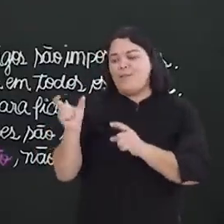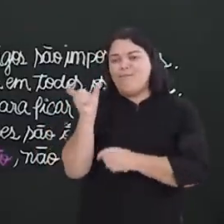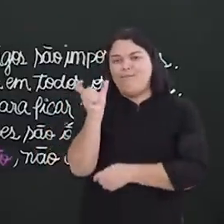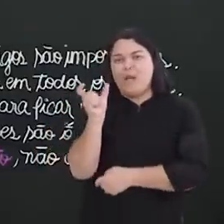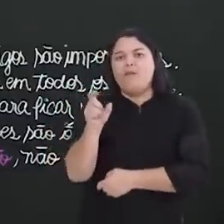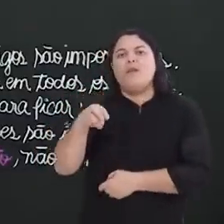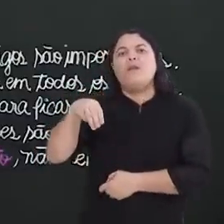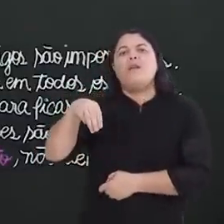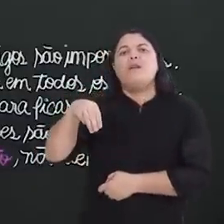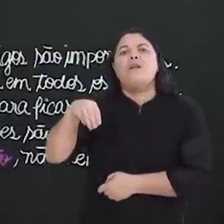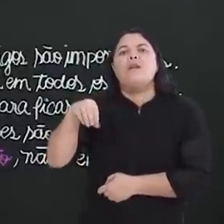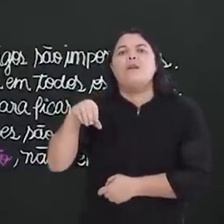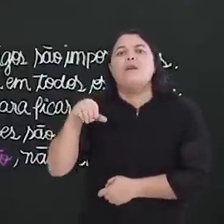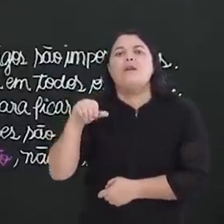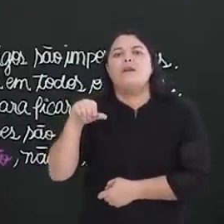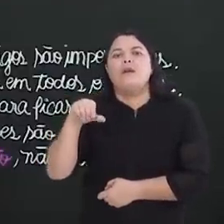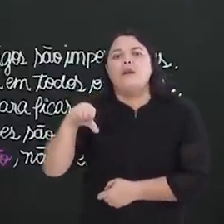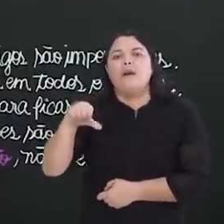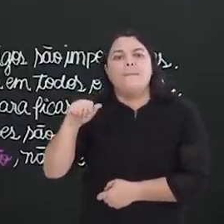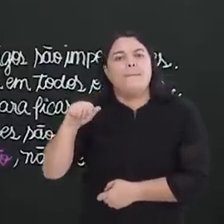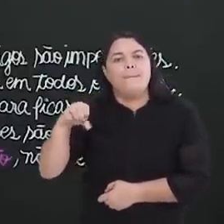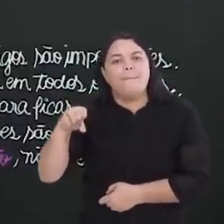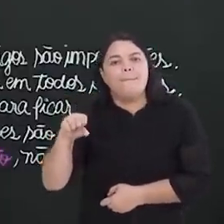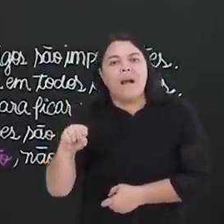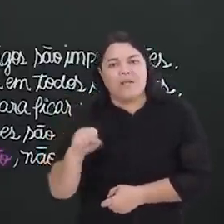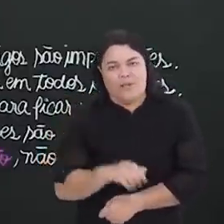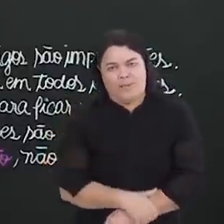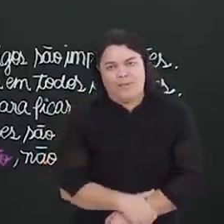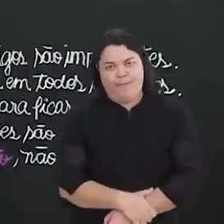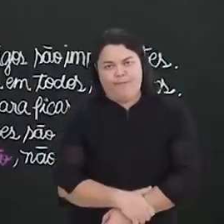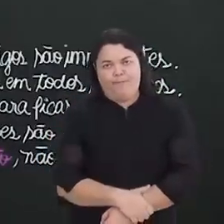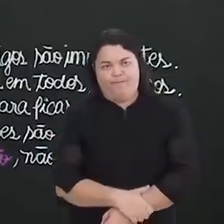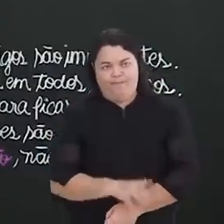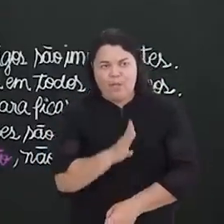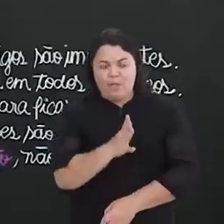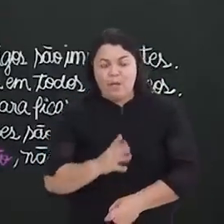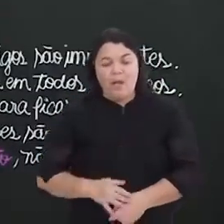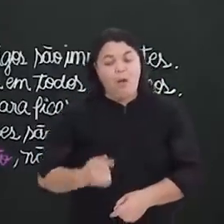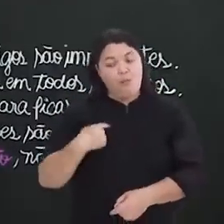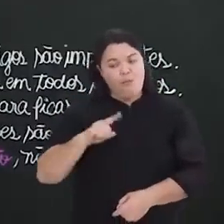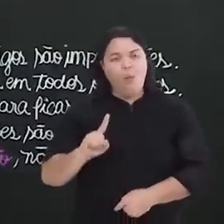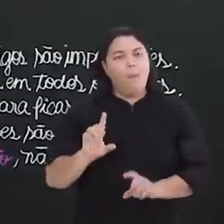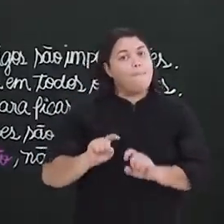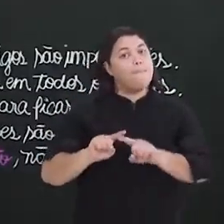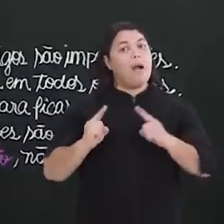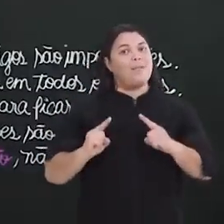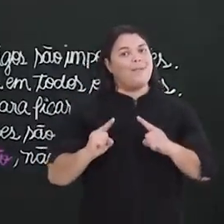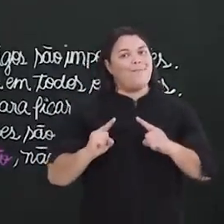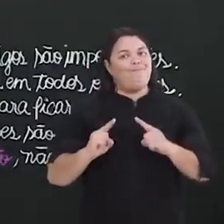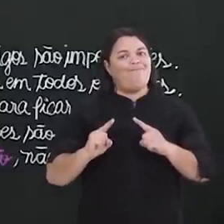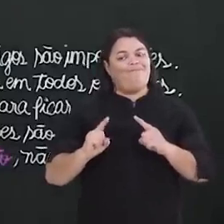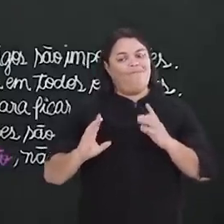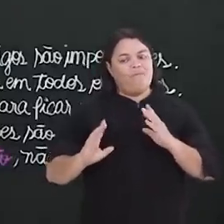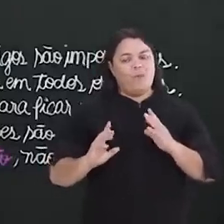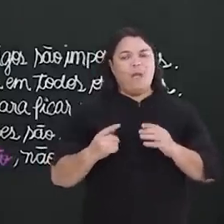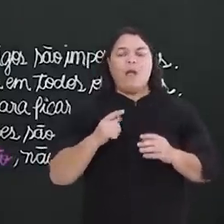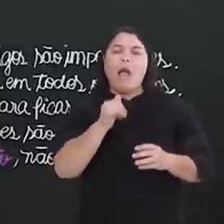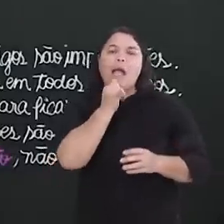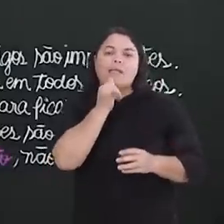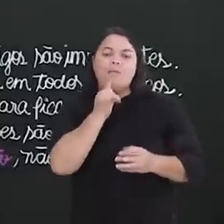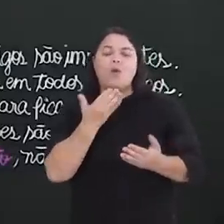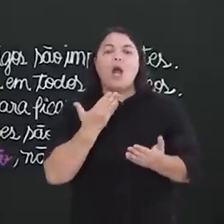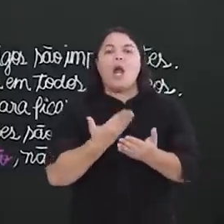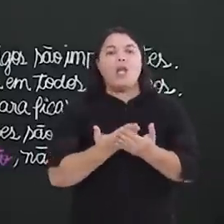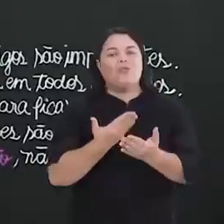clássica das orações coordenadas. Às vezes, uma conjunção de valor aditivo pode ter valor adversativo. Quando eu digo, por exemplo,